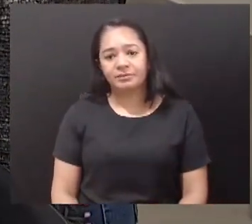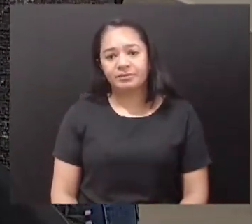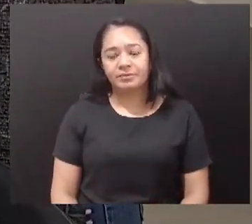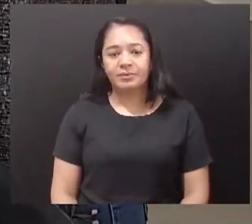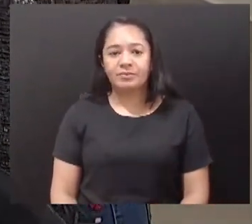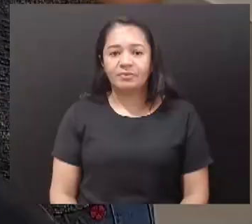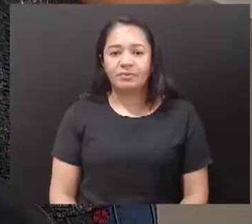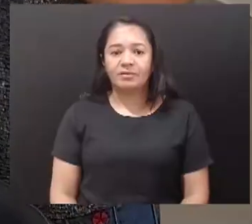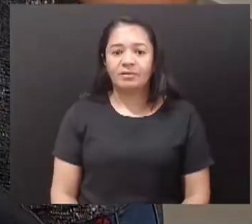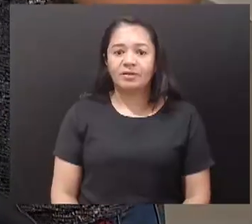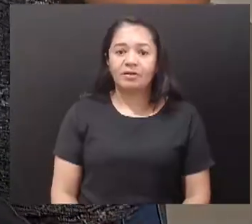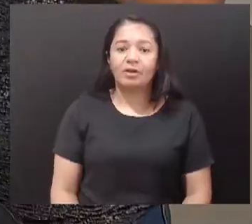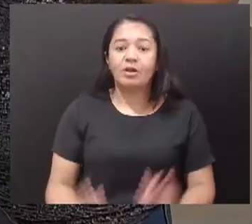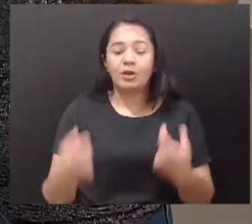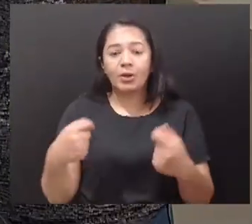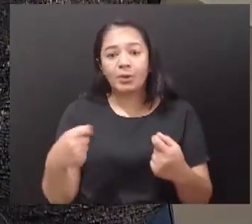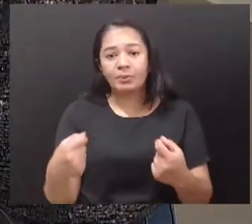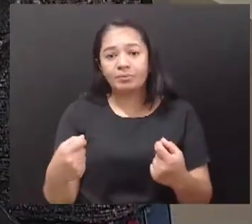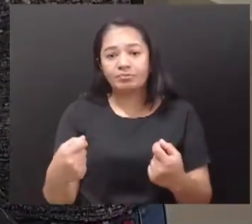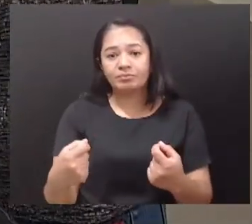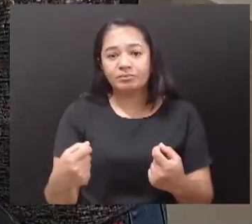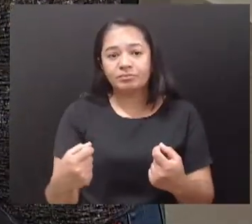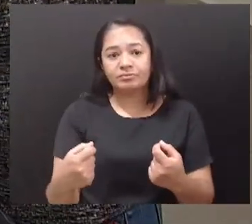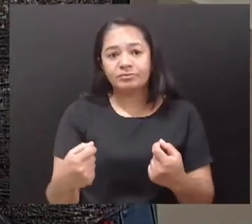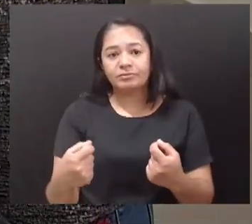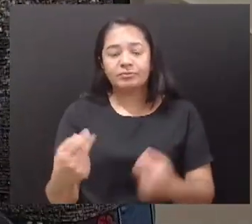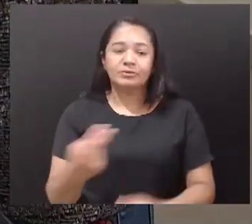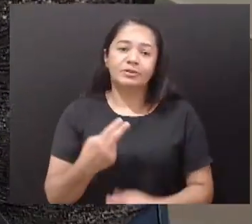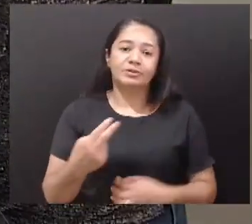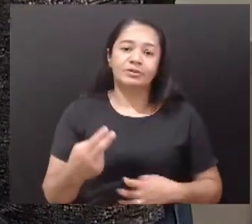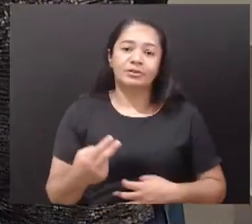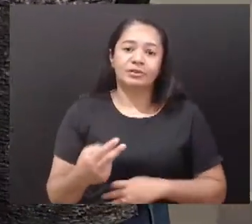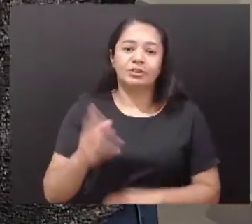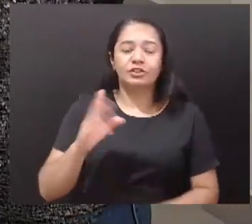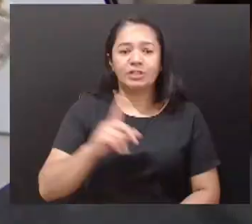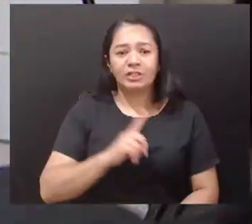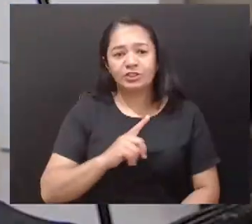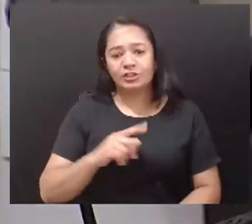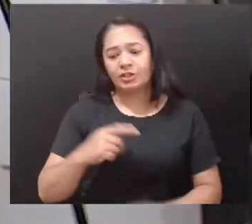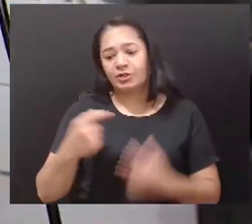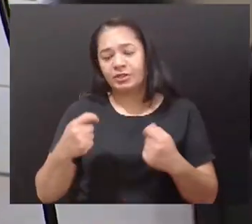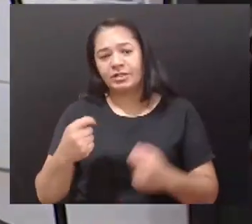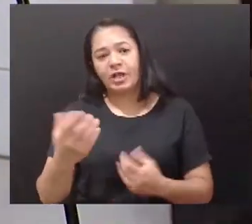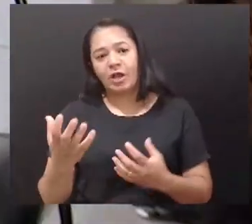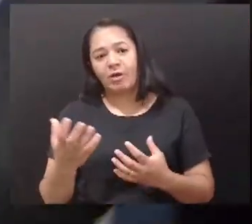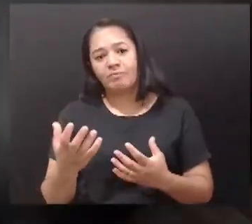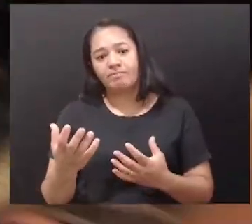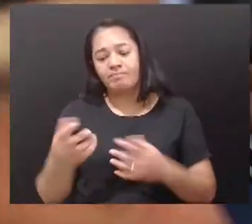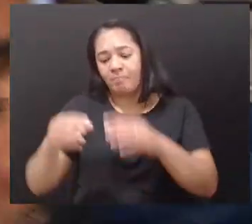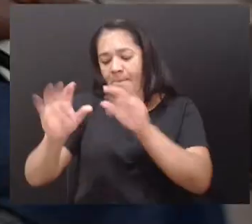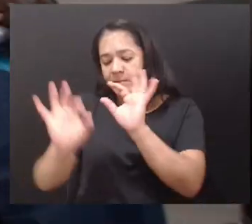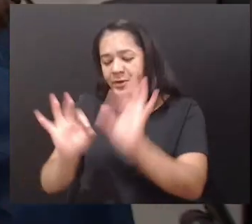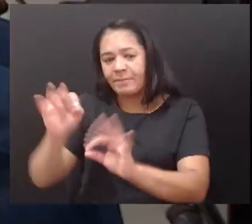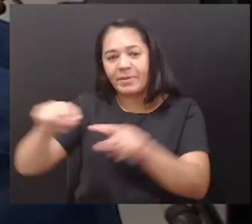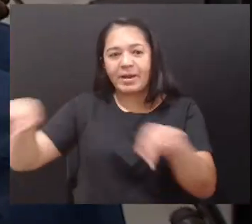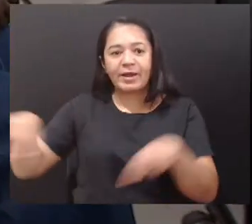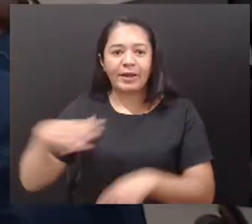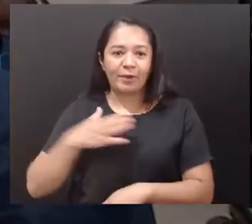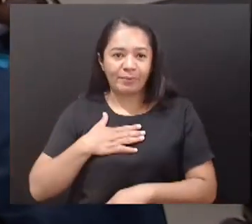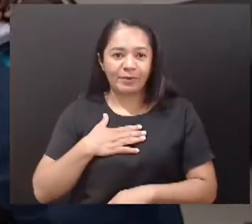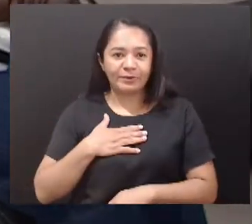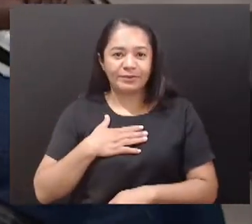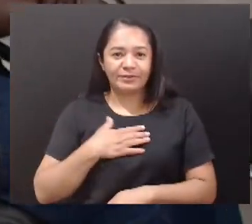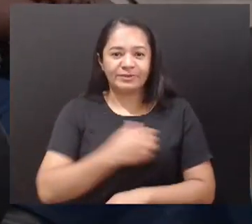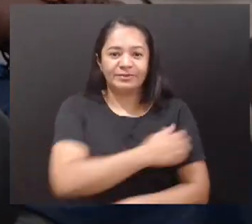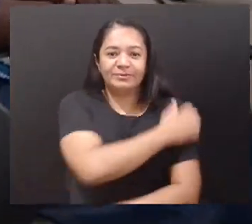porque é injusto da minha parte. E como eu já tinha em mente de montar um Dinho, alguma coisa, eu falei, Dinho, eu vou criar o nome aqui. Daí saiu Dinho